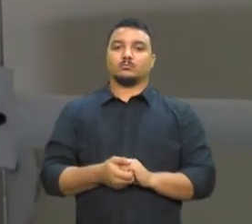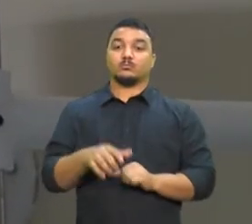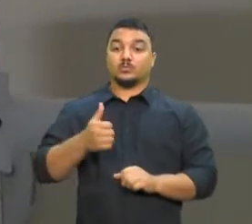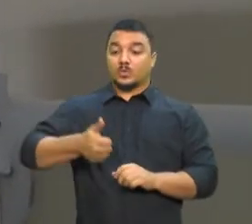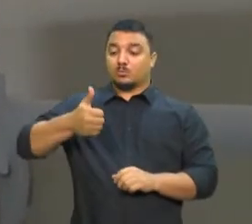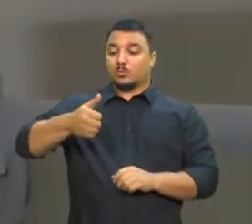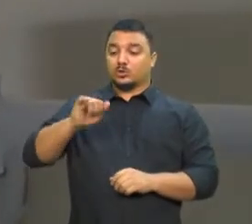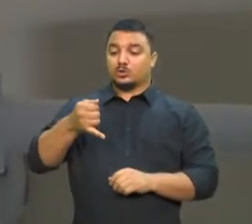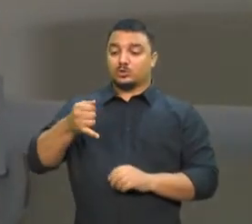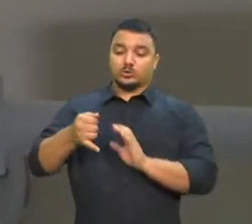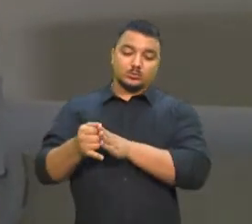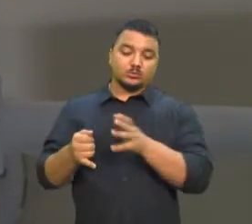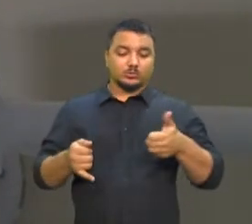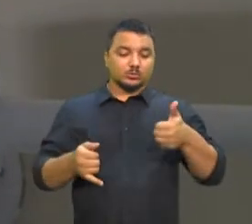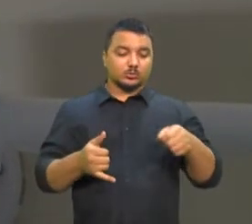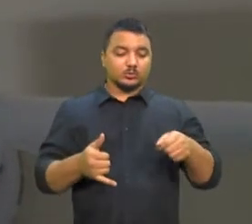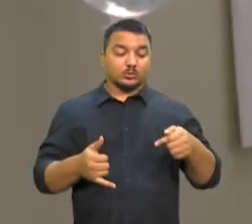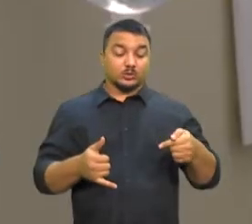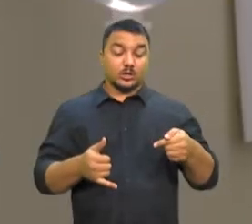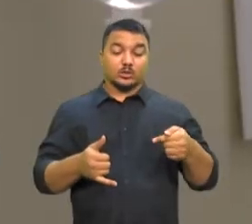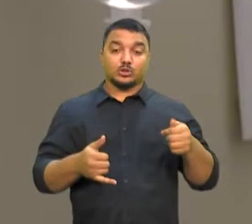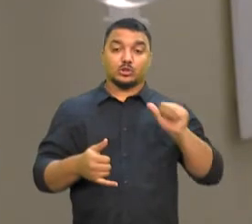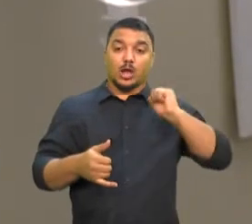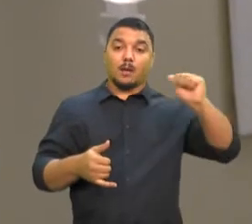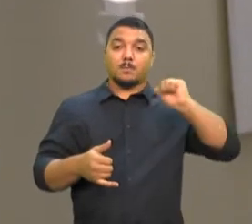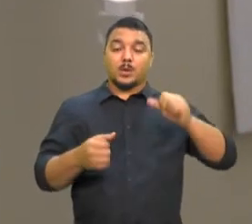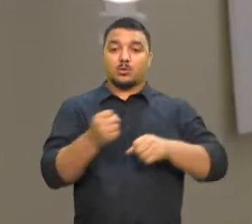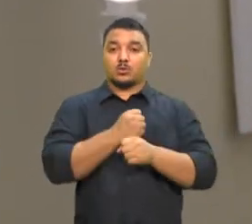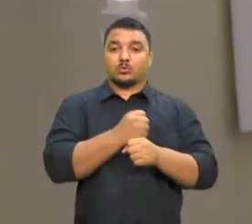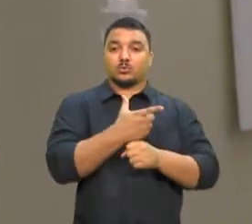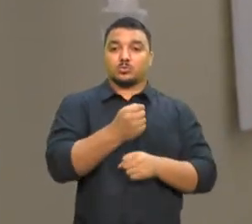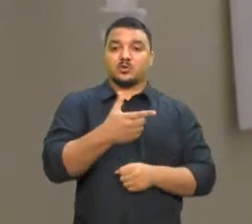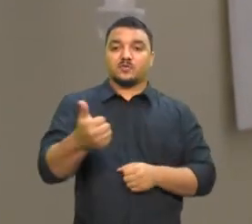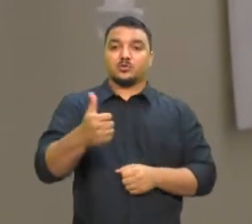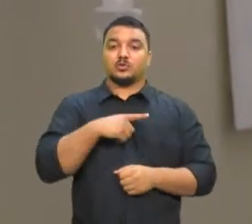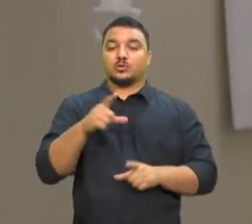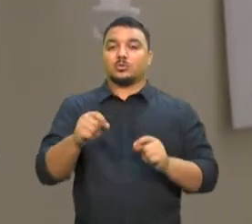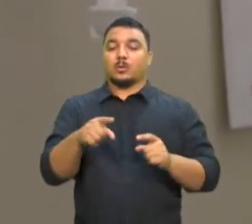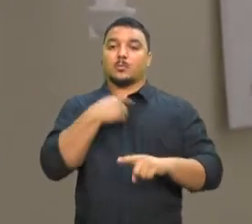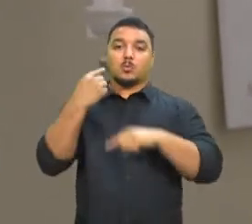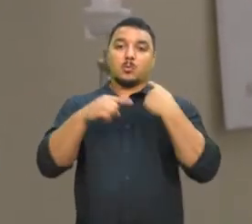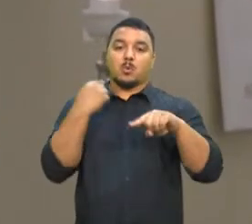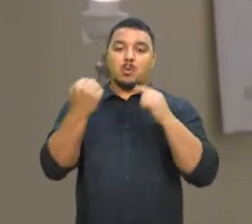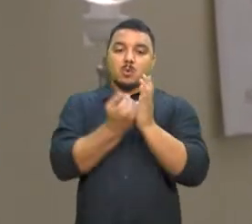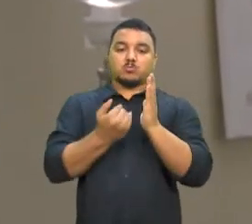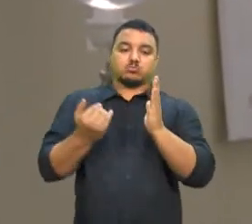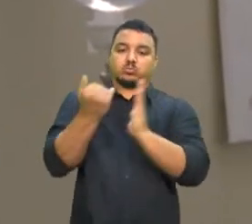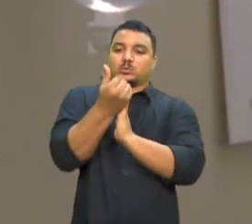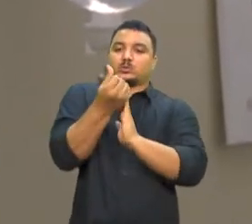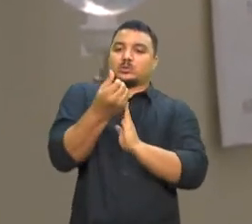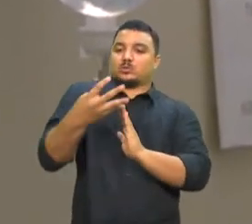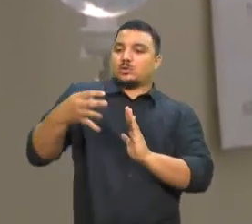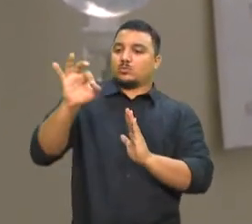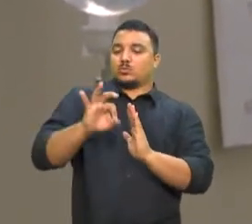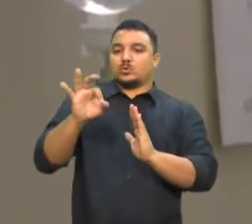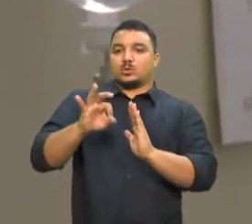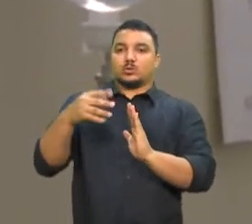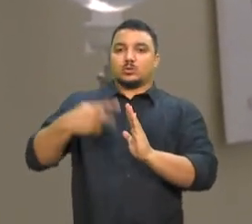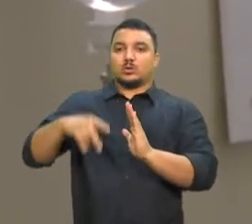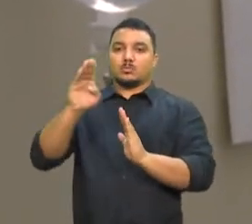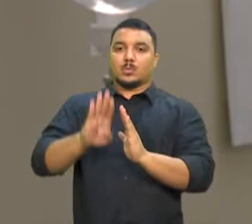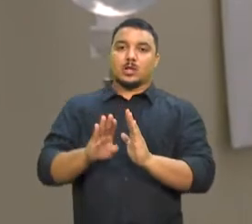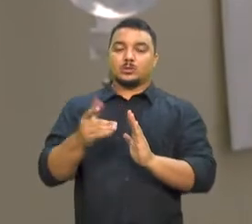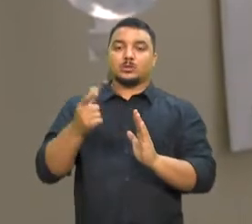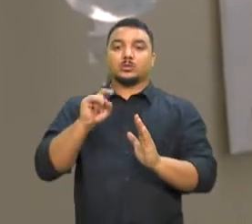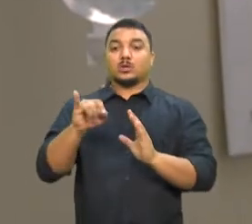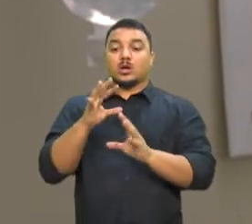janeiro e 17 de abril deste ano, houve um excesso de mortalidade de 64% no Brasil, de